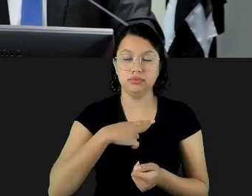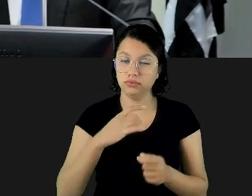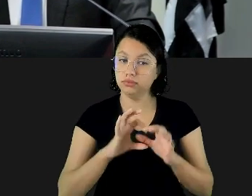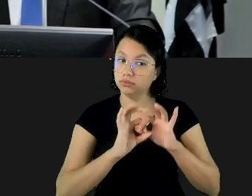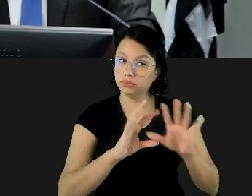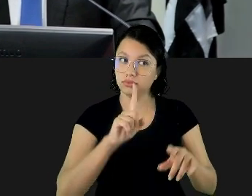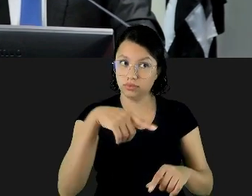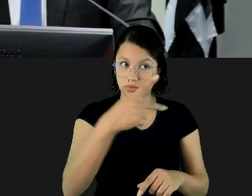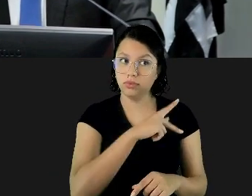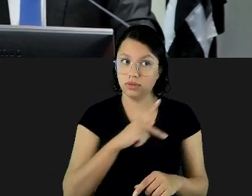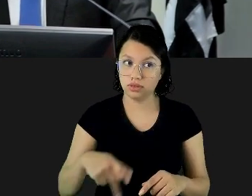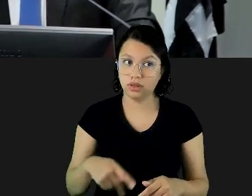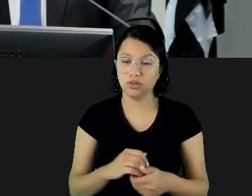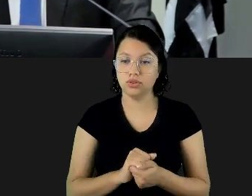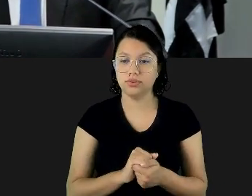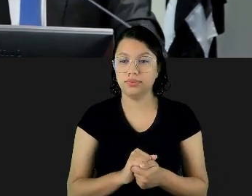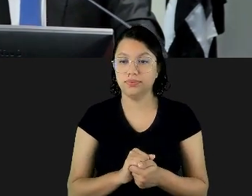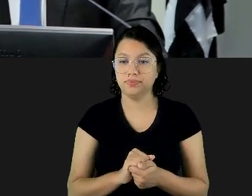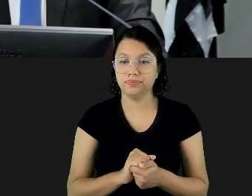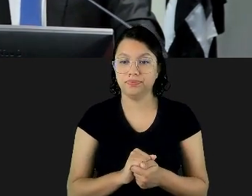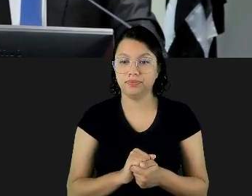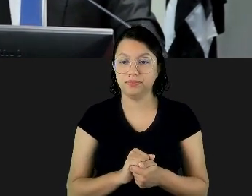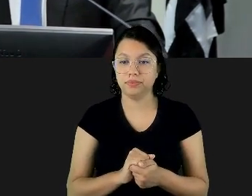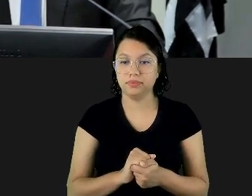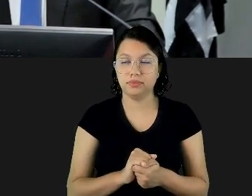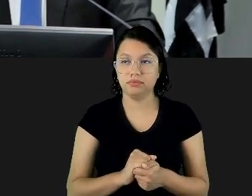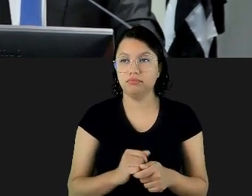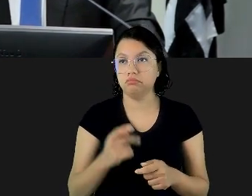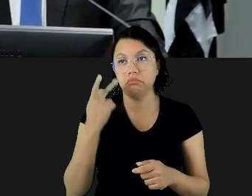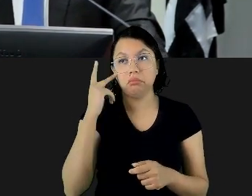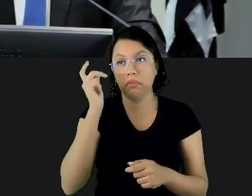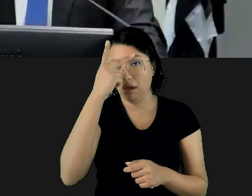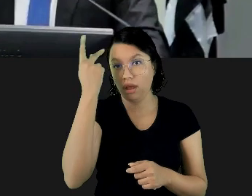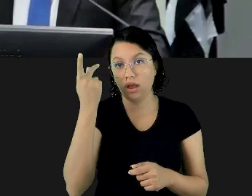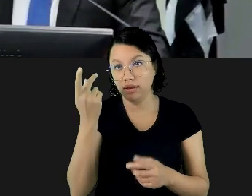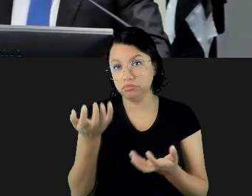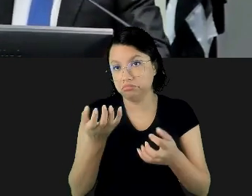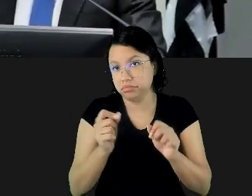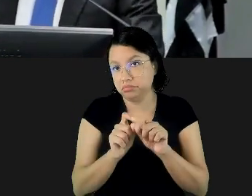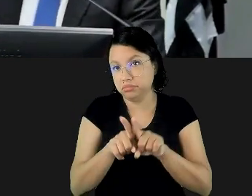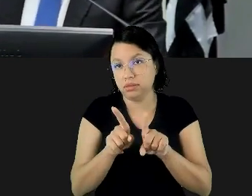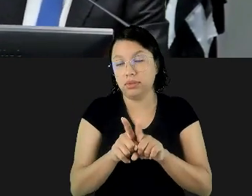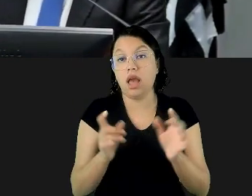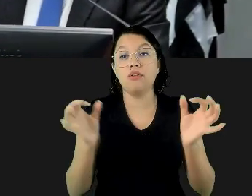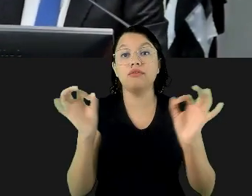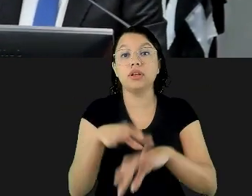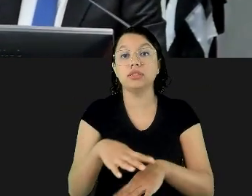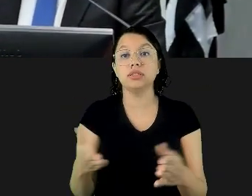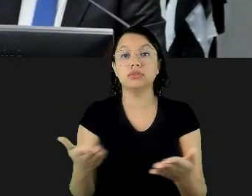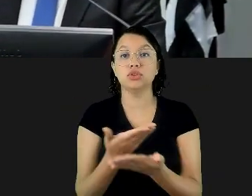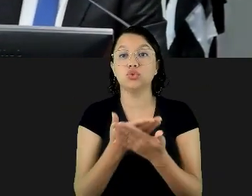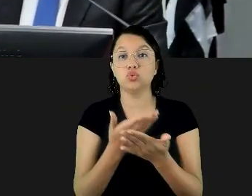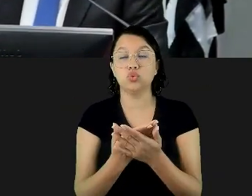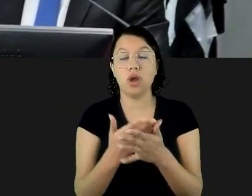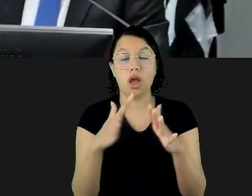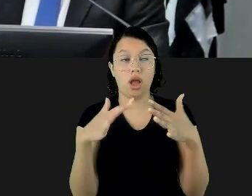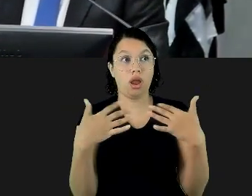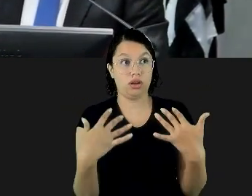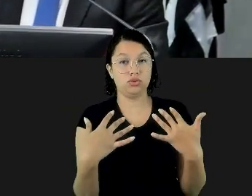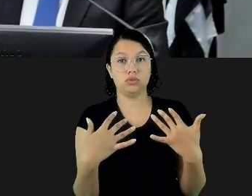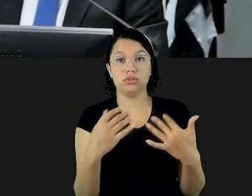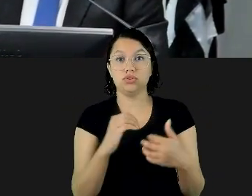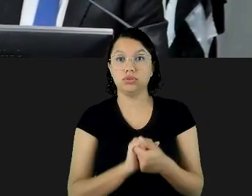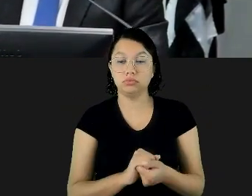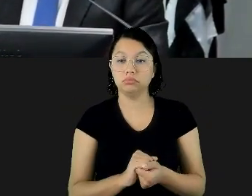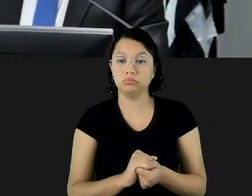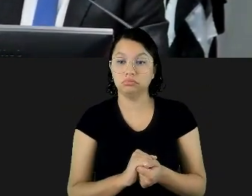presidente, para quem se interessar, a conclusão desse estudo. É impressionante